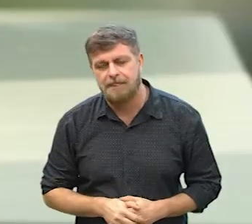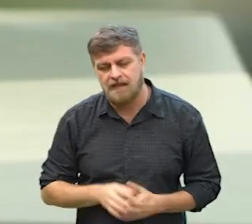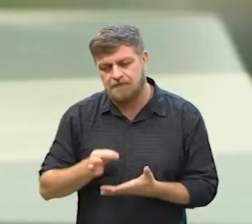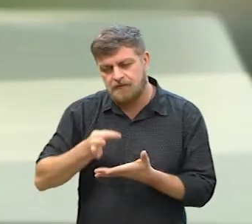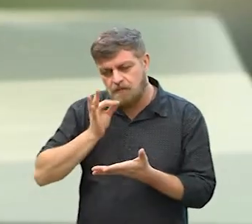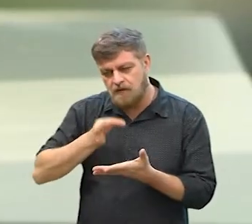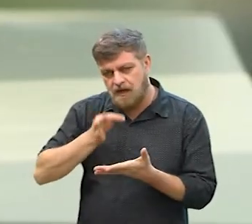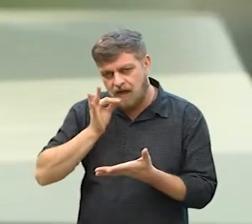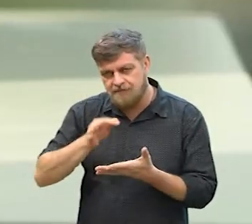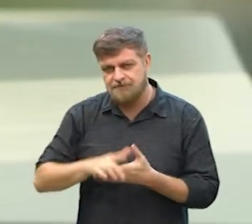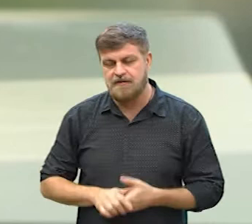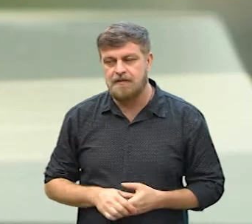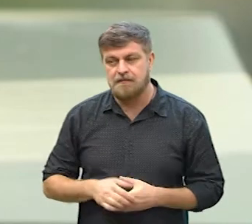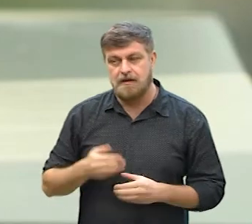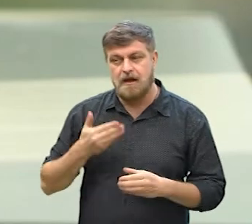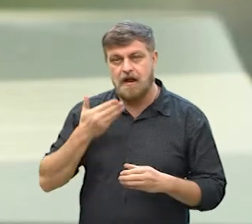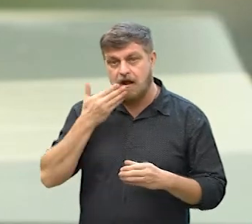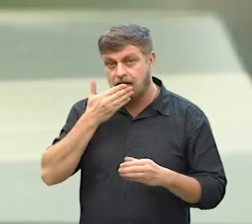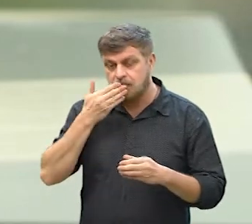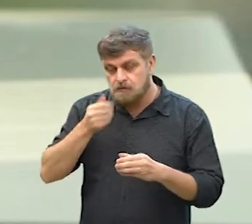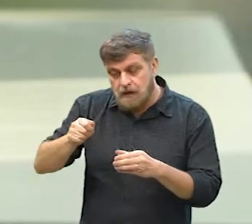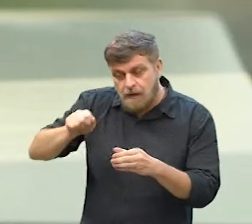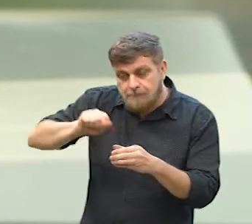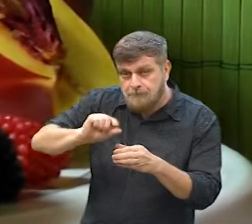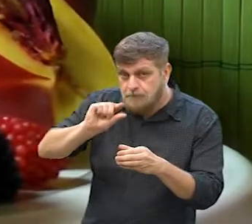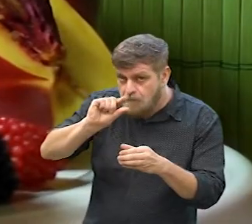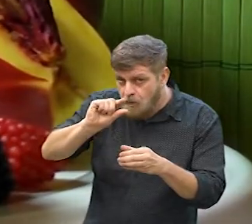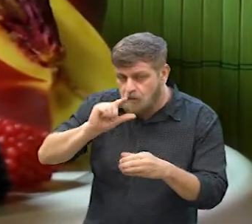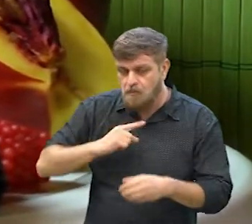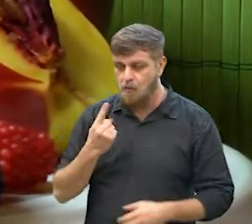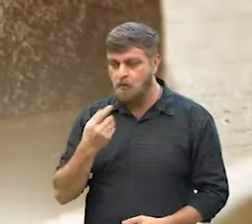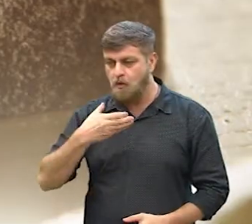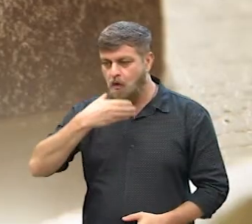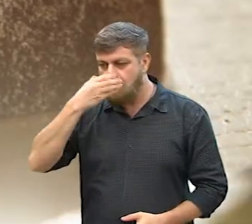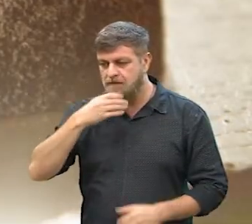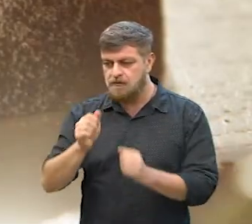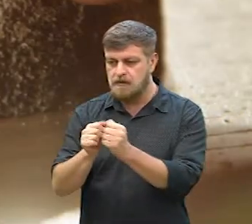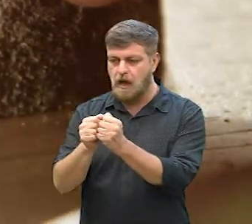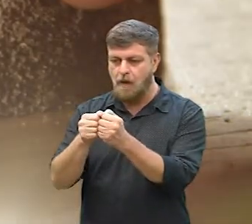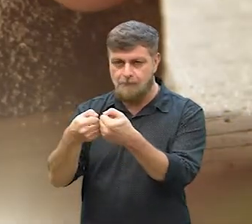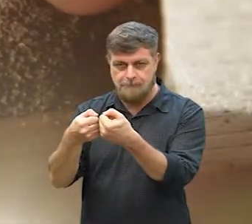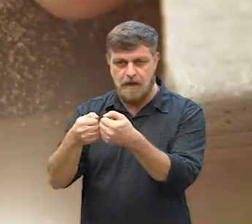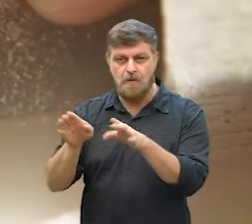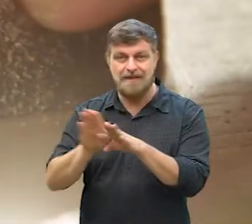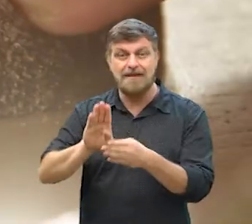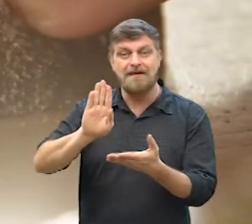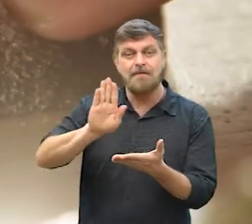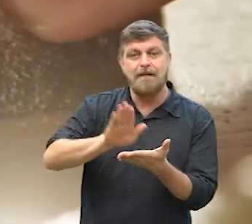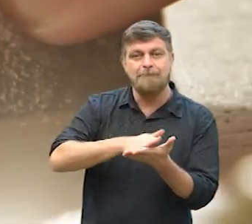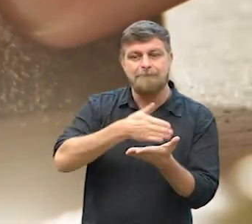o café, mas uma quantidade de açúcares reduzido, uma fruta, um pão integral e uma manteiga. Isso, a